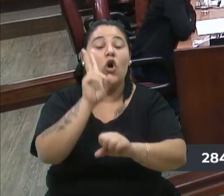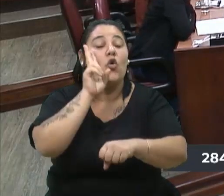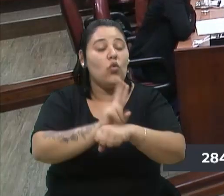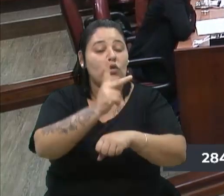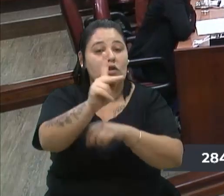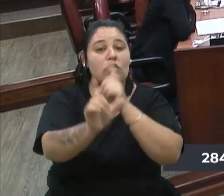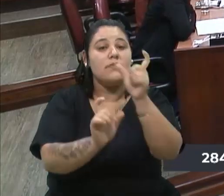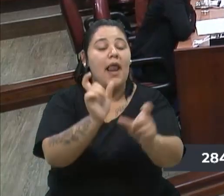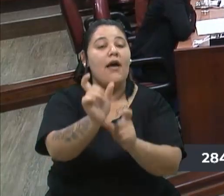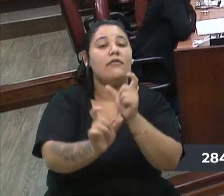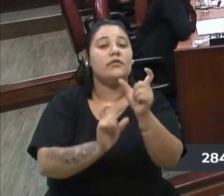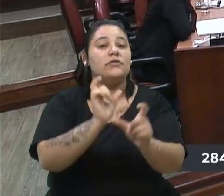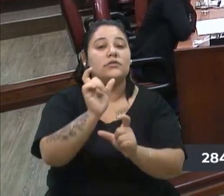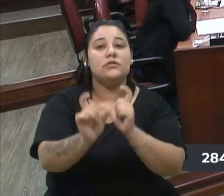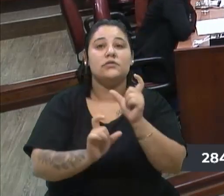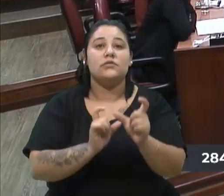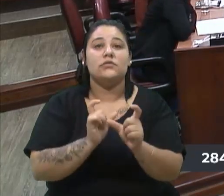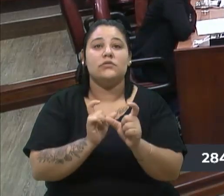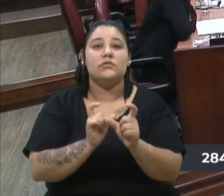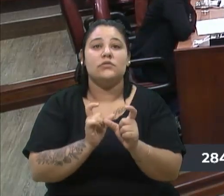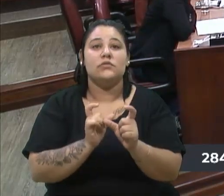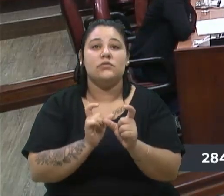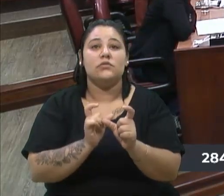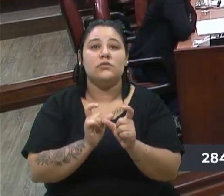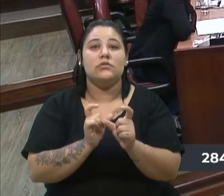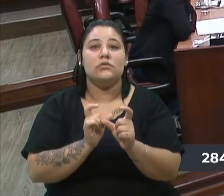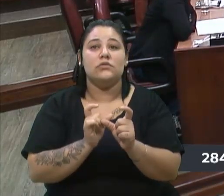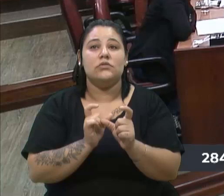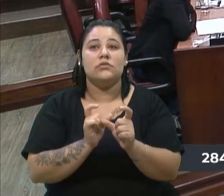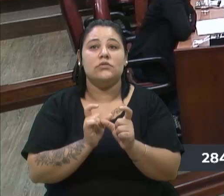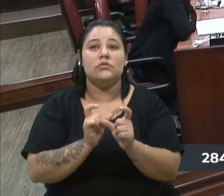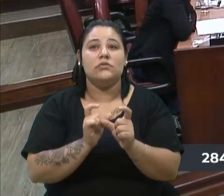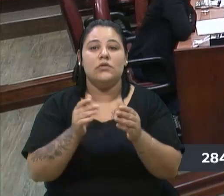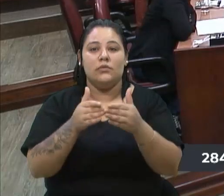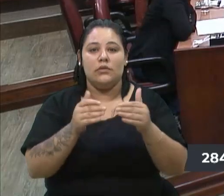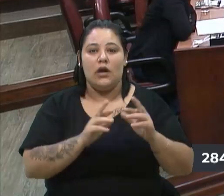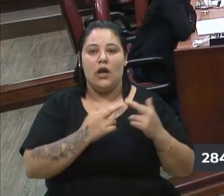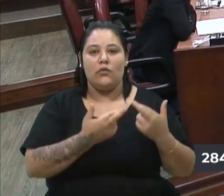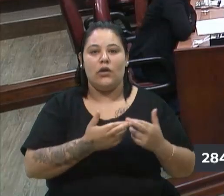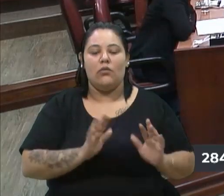fala. Aonde que está sendo feito aqueles valores? Suspenda a sessão.